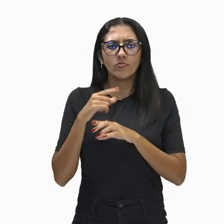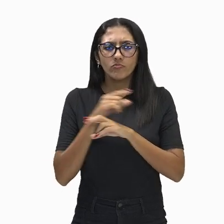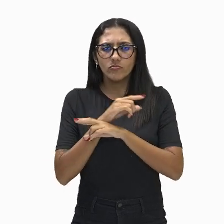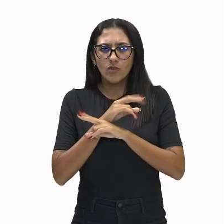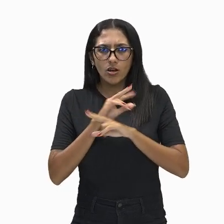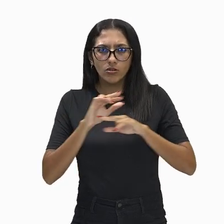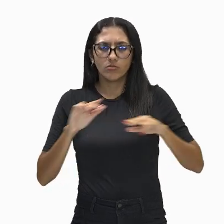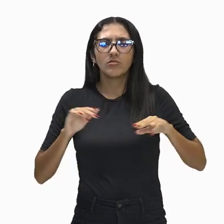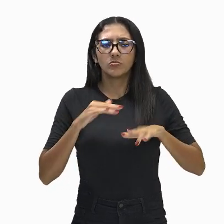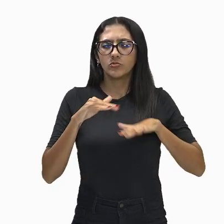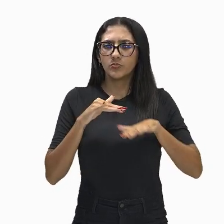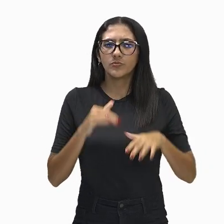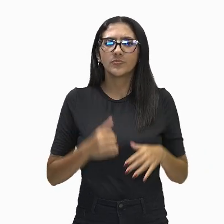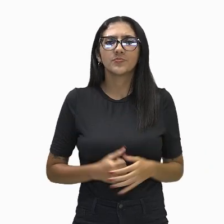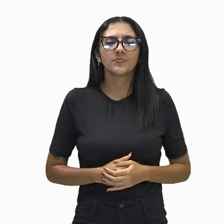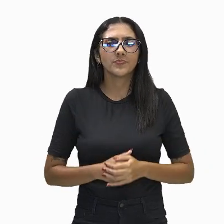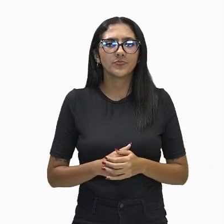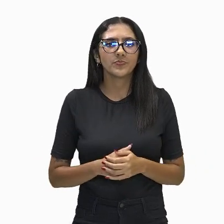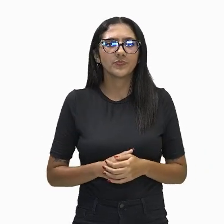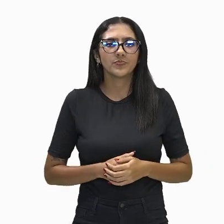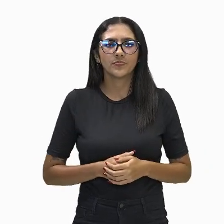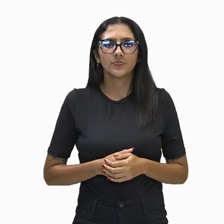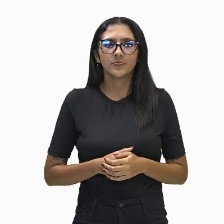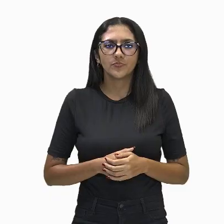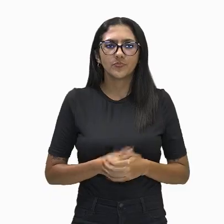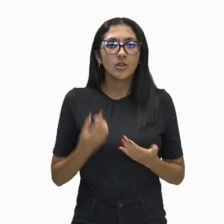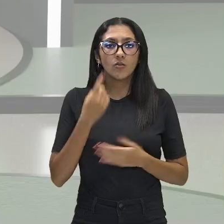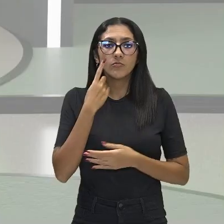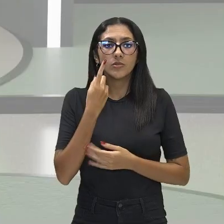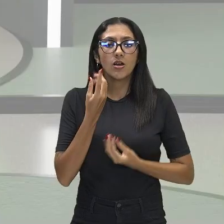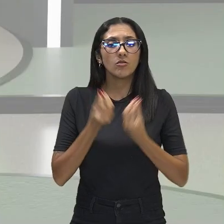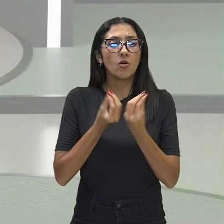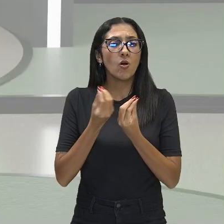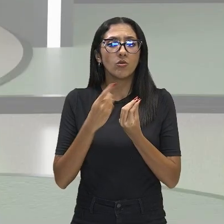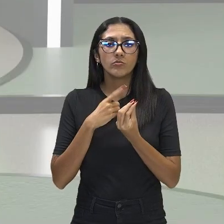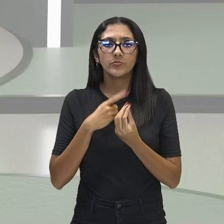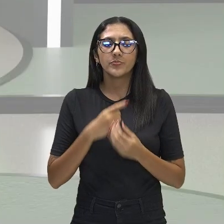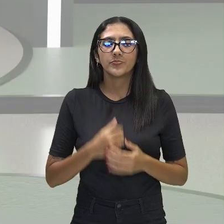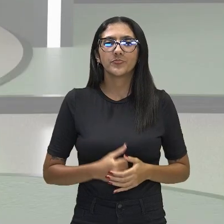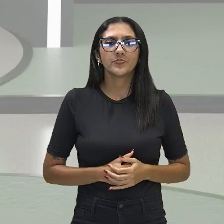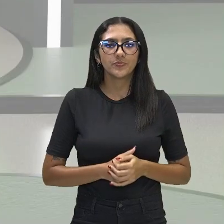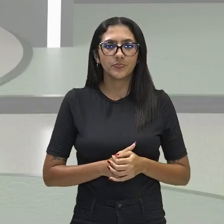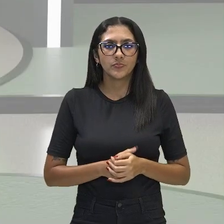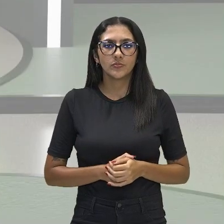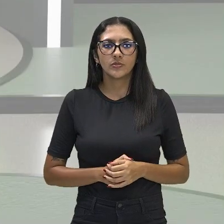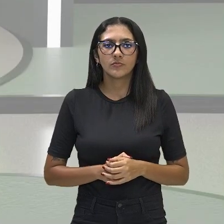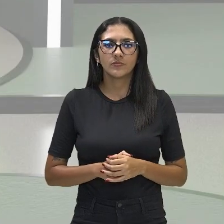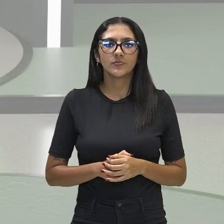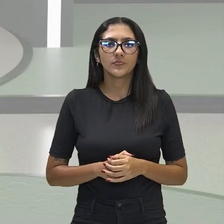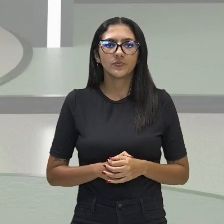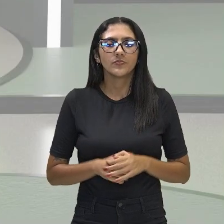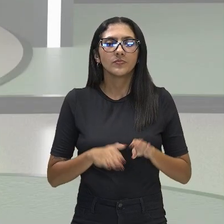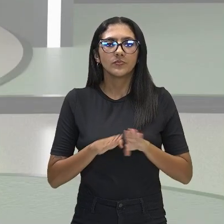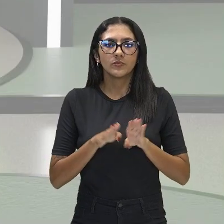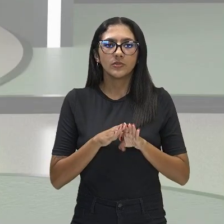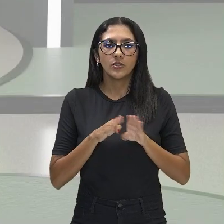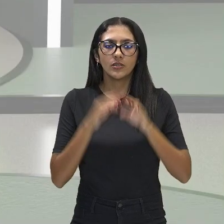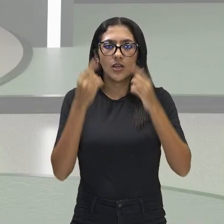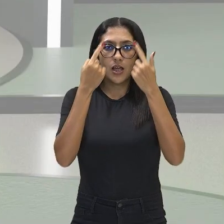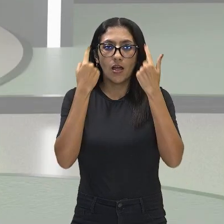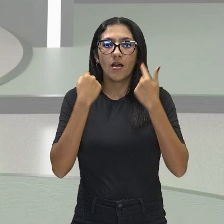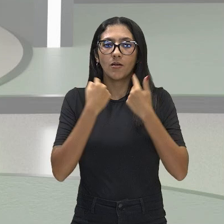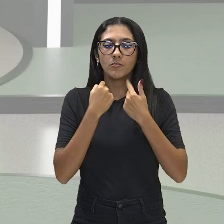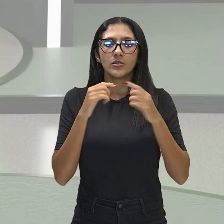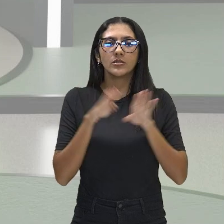movimentos. Então, vamos observar como esses músculos estão divididos. Nós temos músculos da cabeça e do